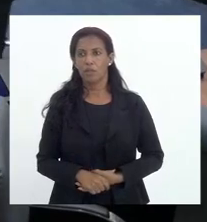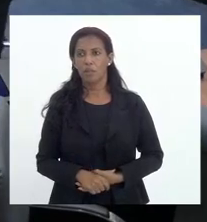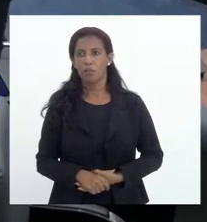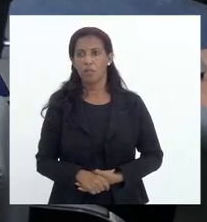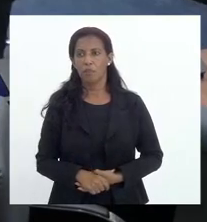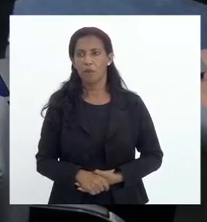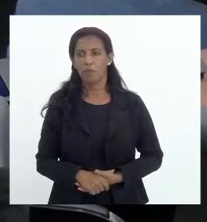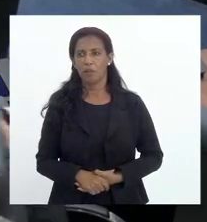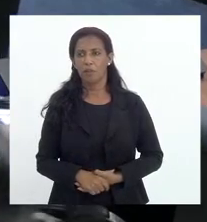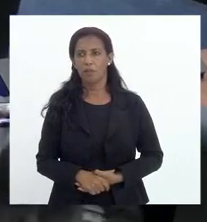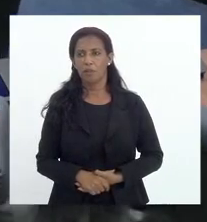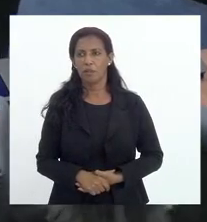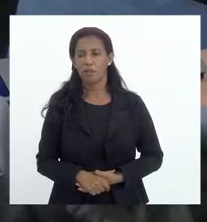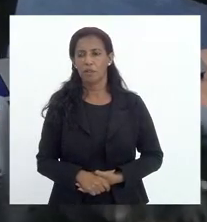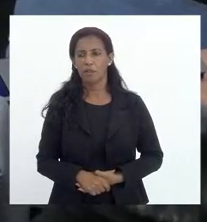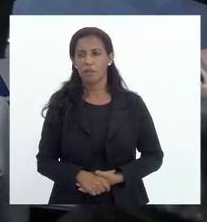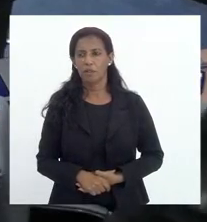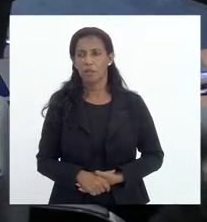Não,